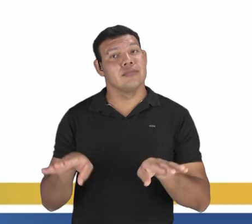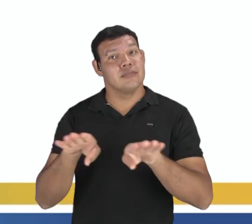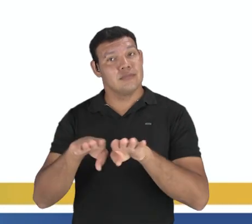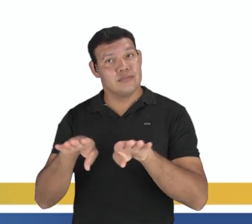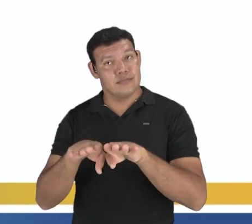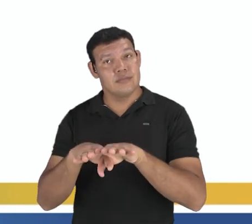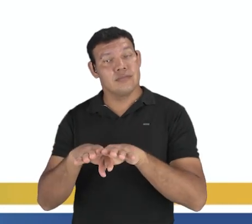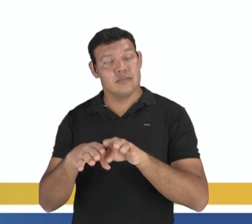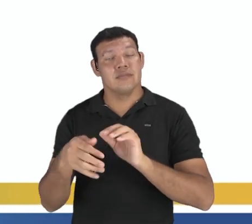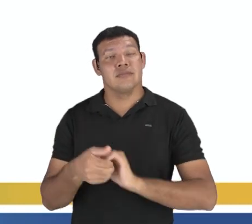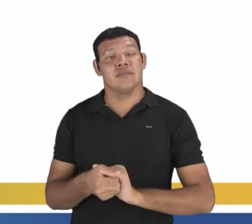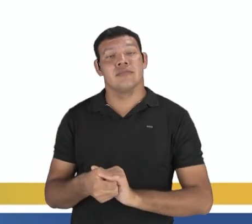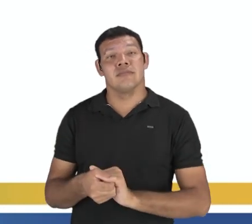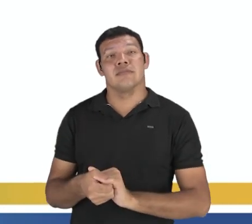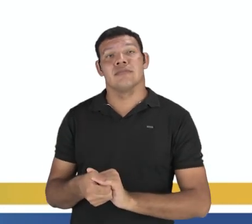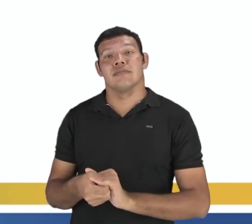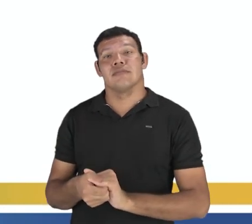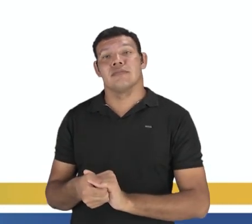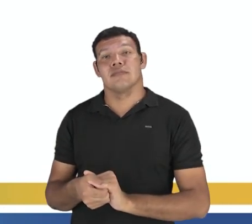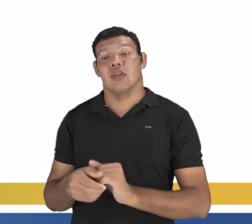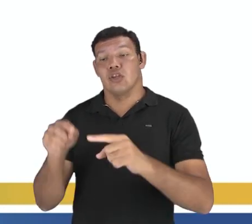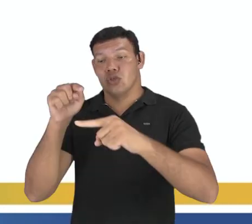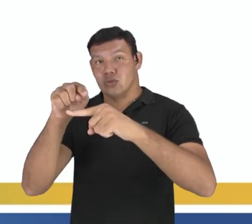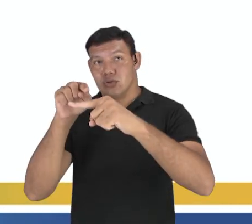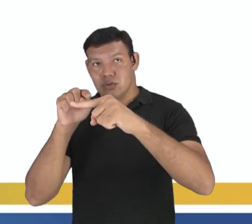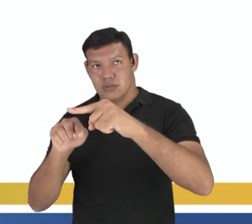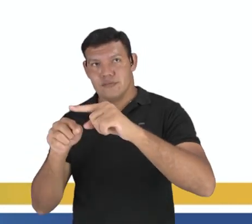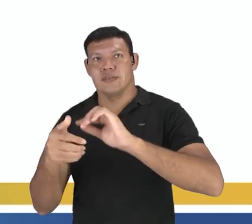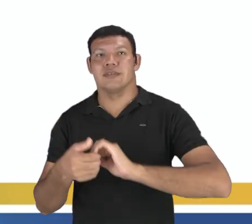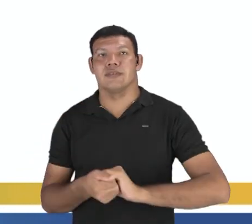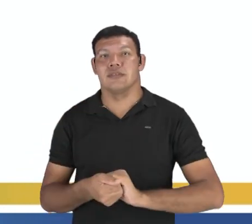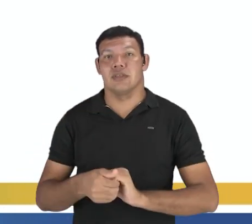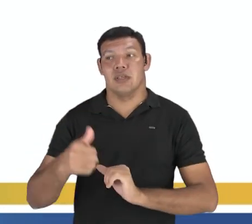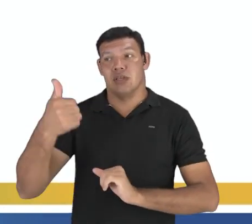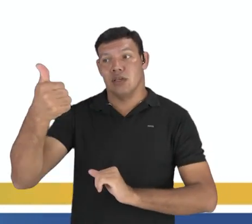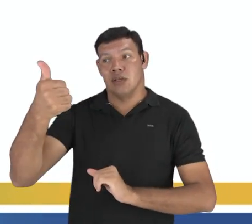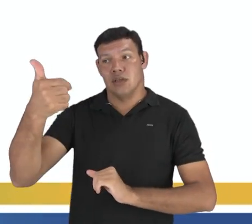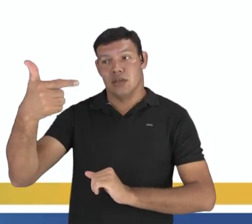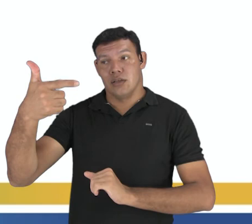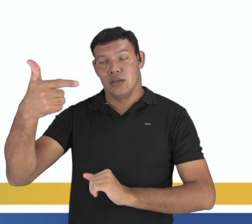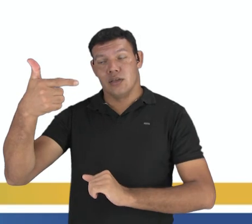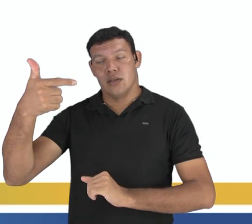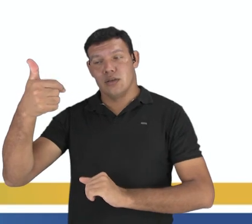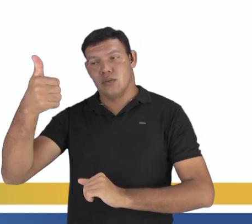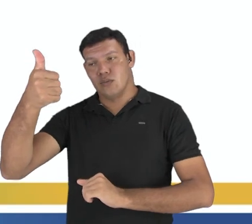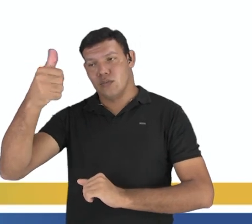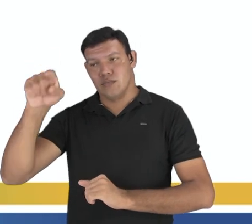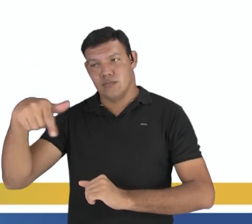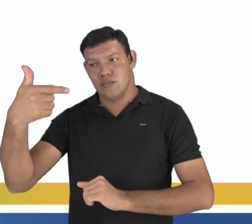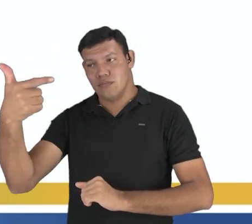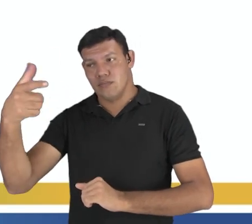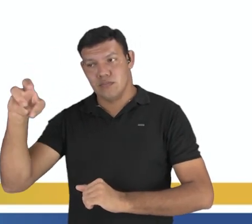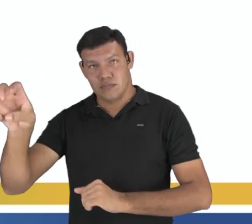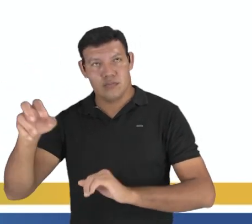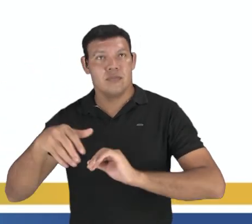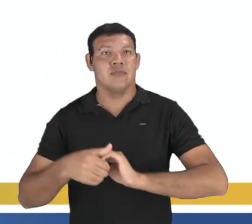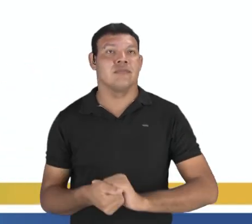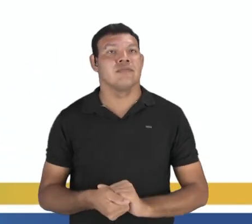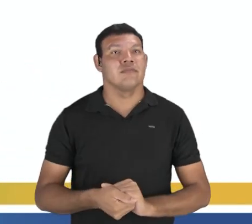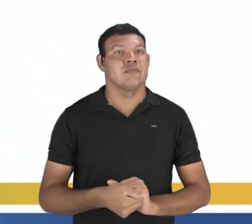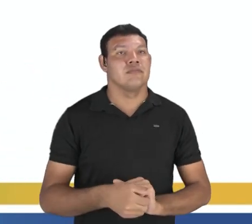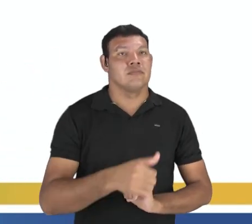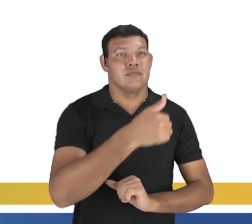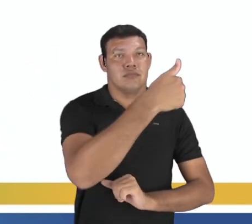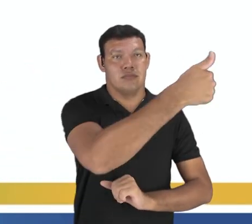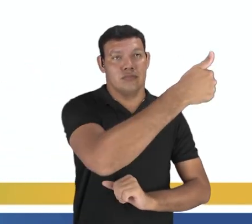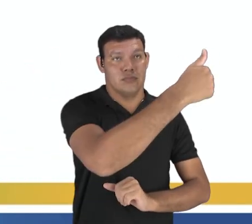suprimir ou reduzir esse valor. Lembrando que o nosso x ele deve ficar só. Então, 1,25x,